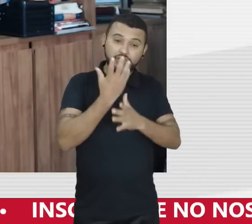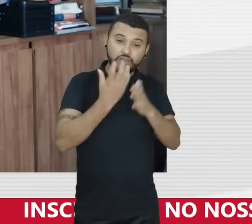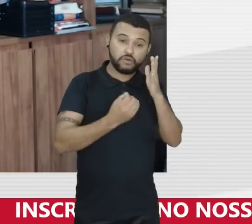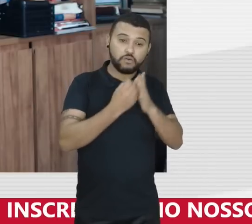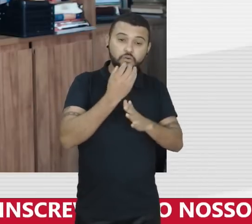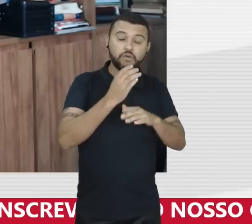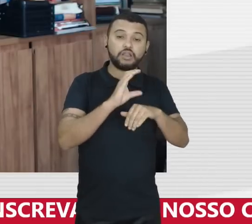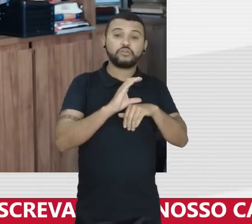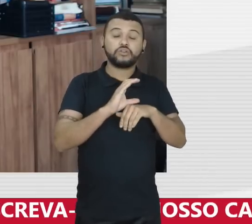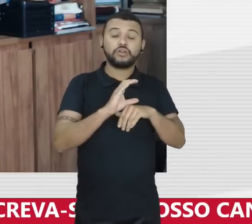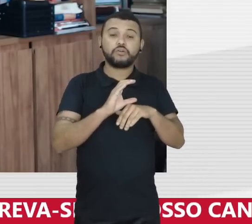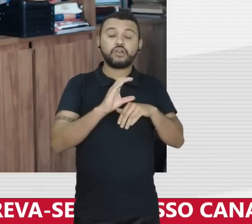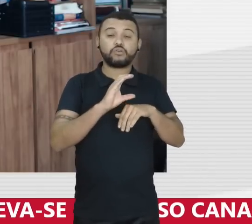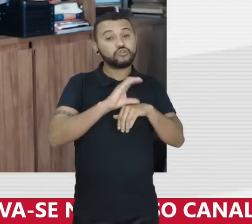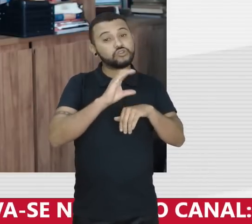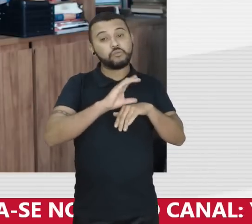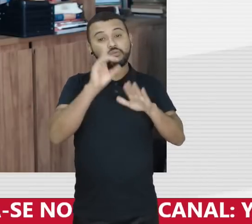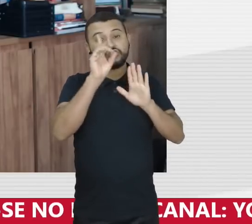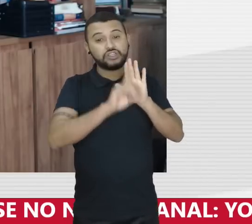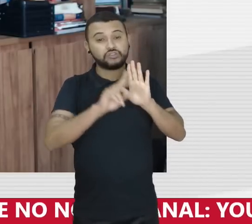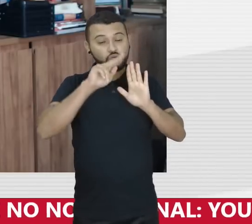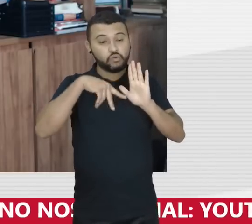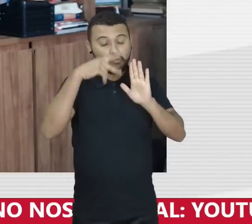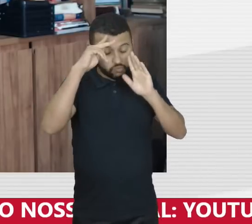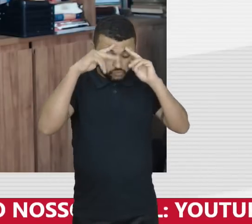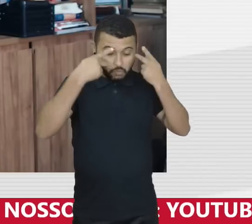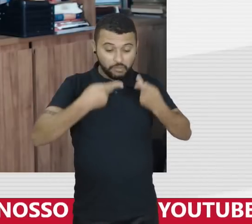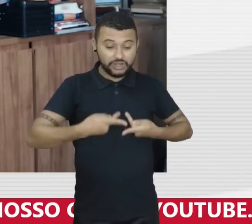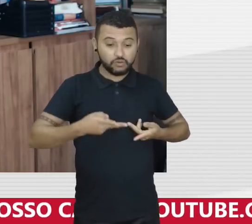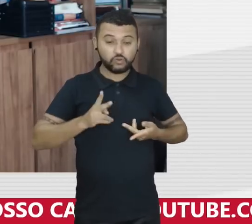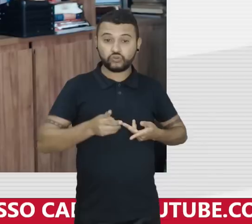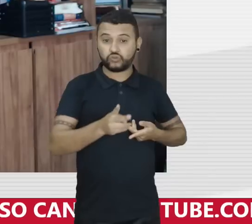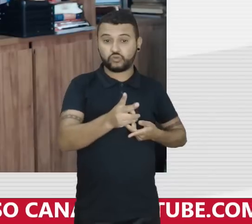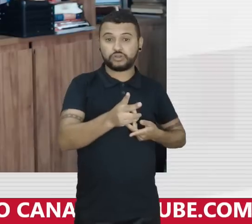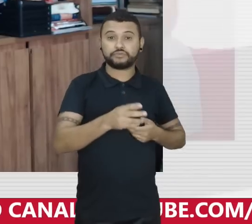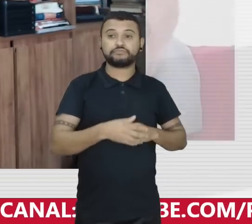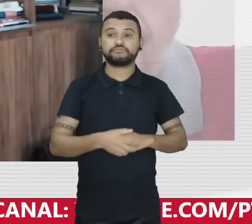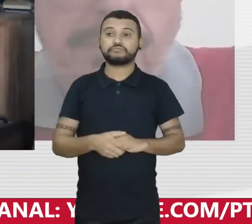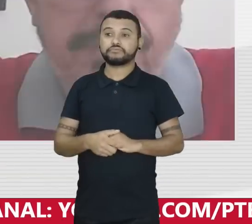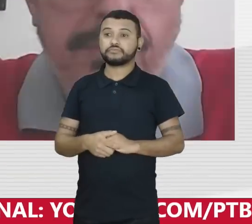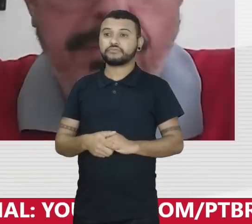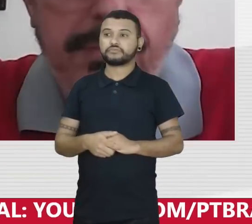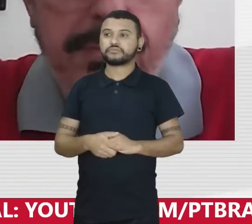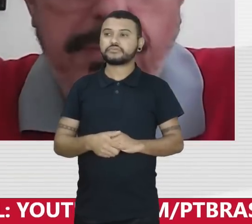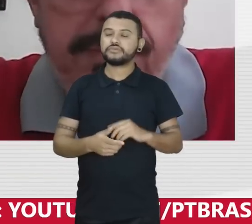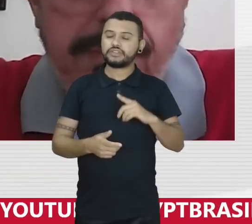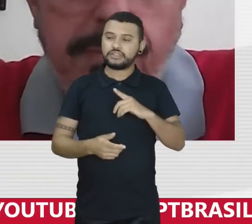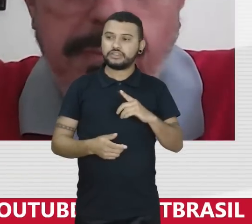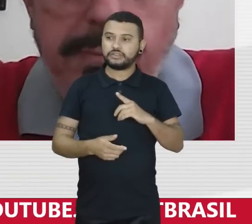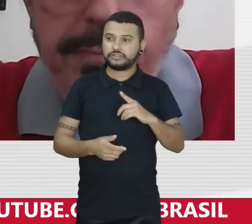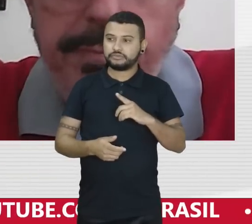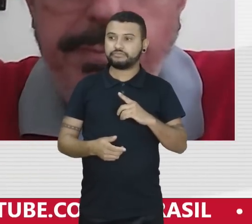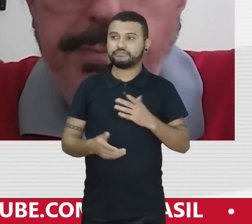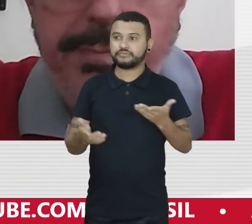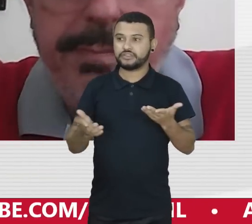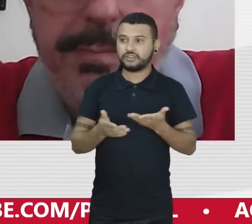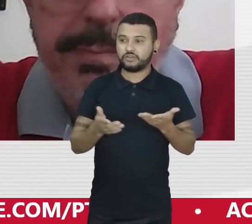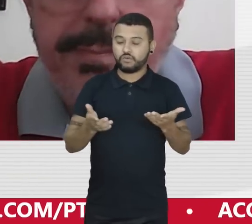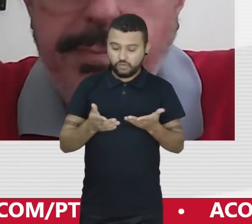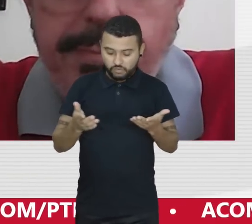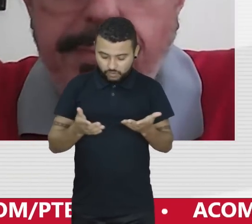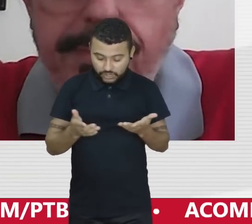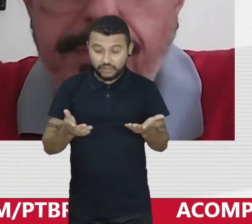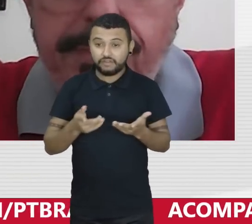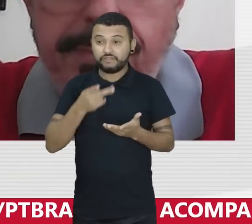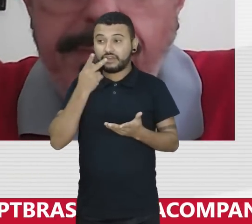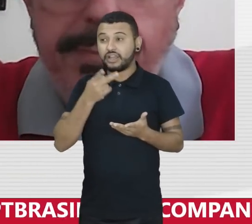até hoje e permanece atuante. E certamente nós vamos ter muitos assuntos a